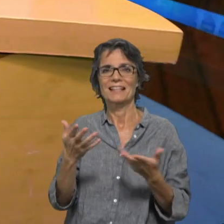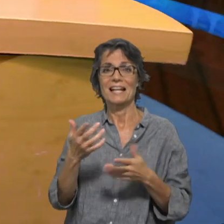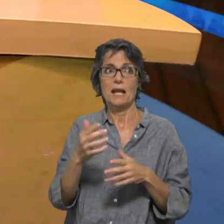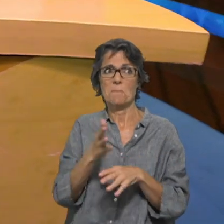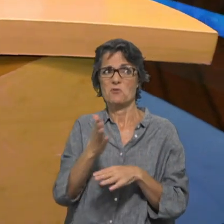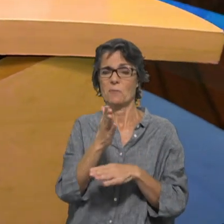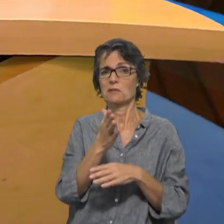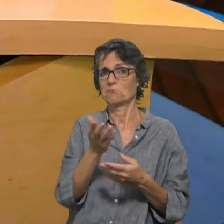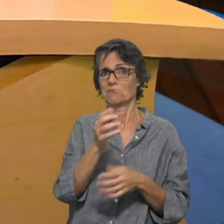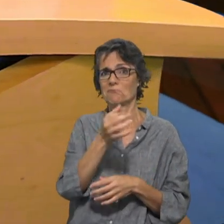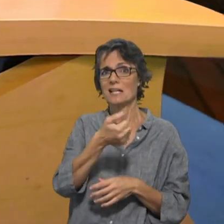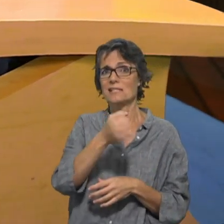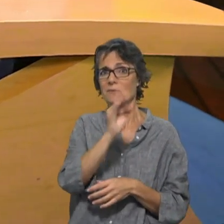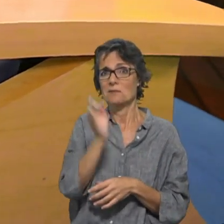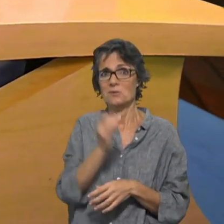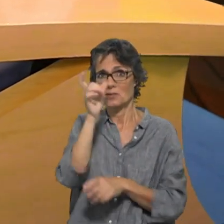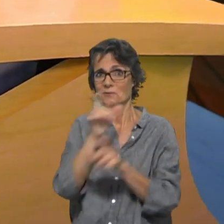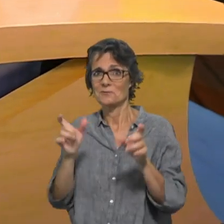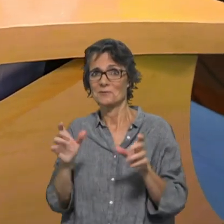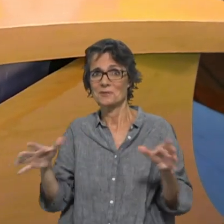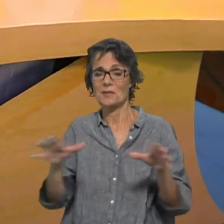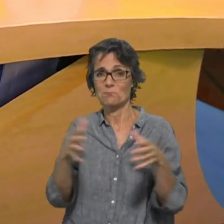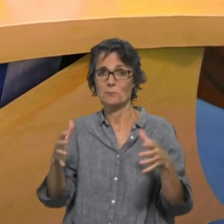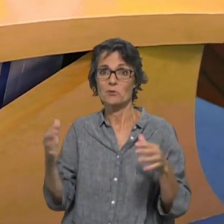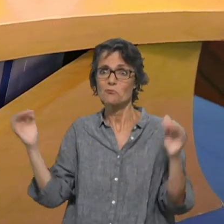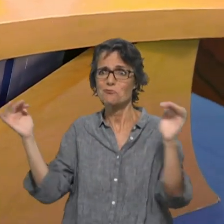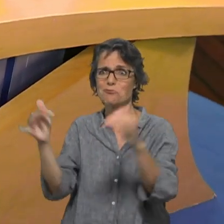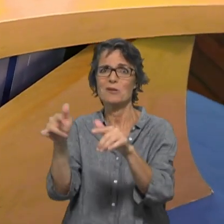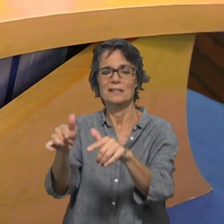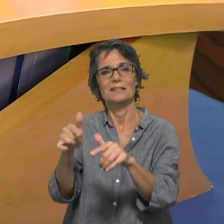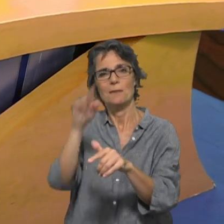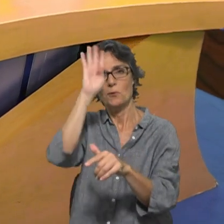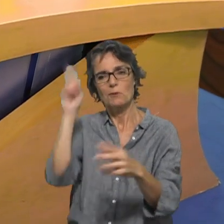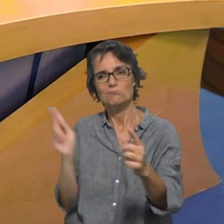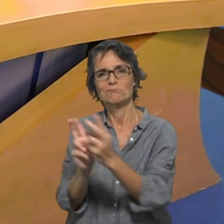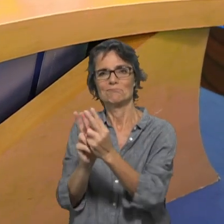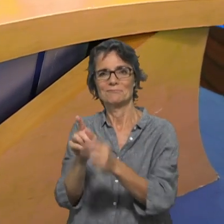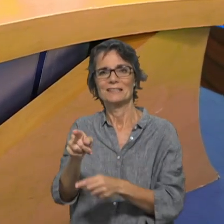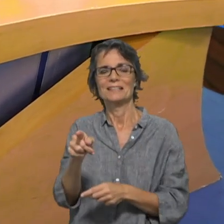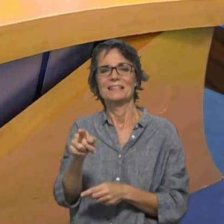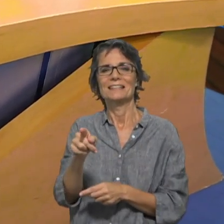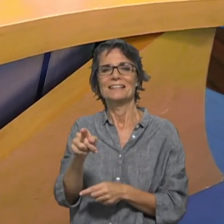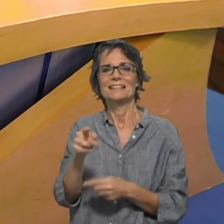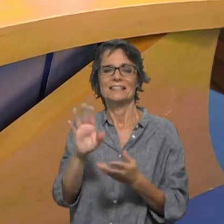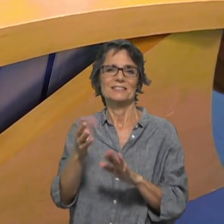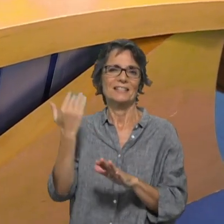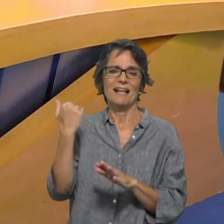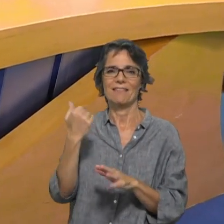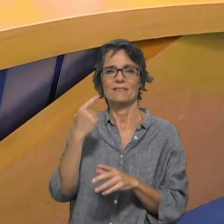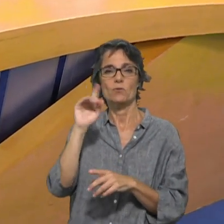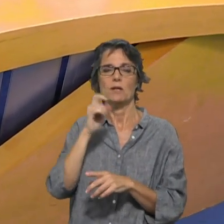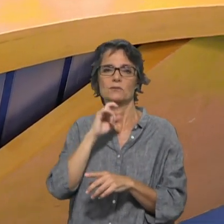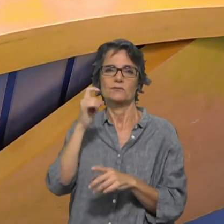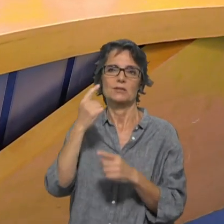população. E os preparativos já estão a ser feitos há alguns meses, desde que foi anunciado esta visita do Papa,